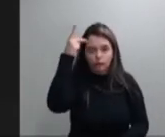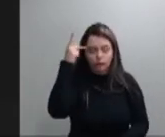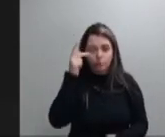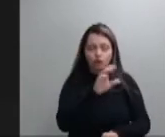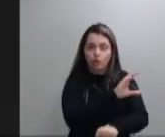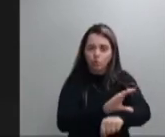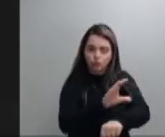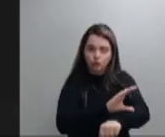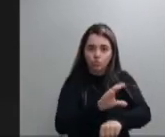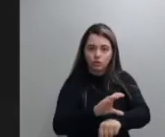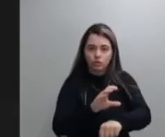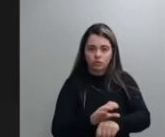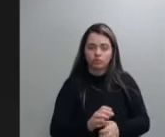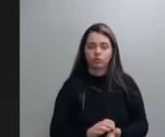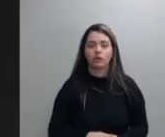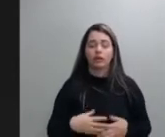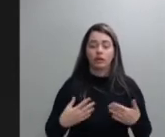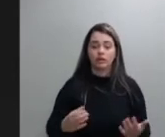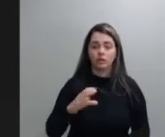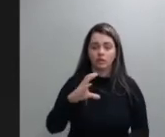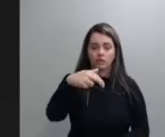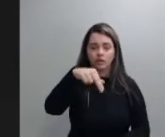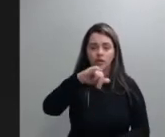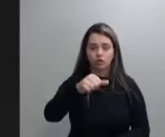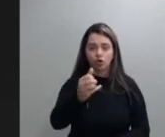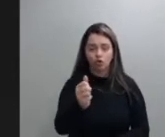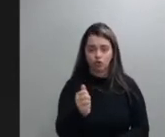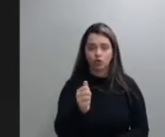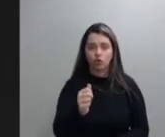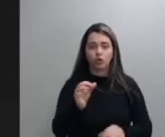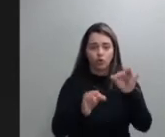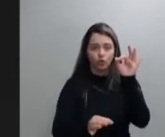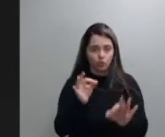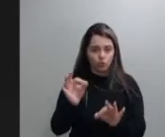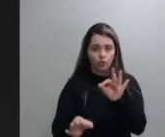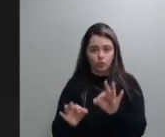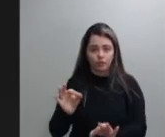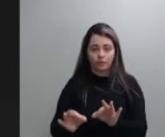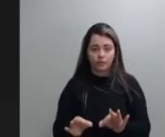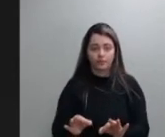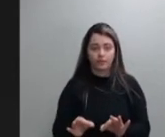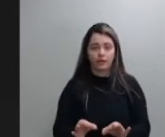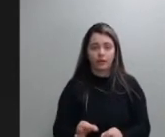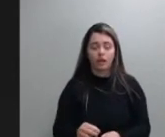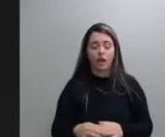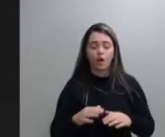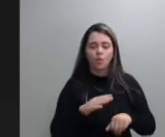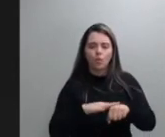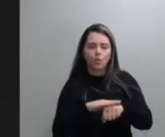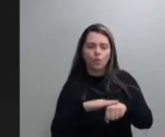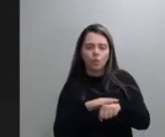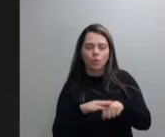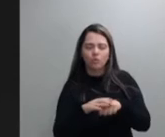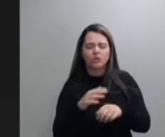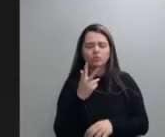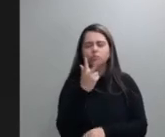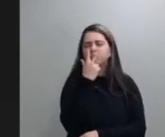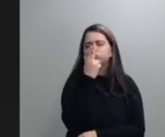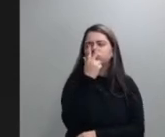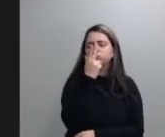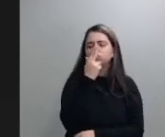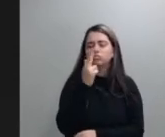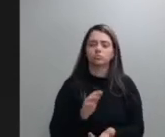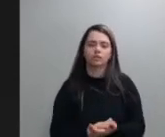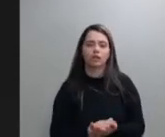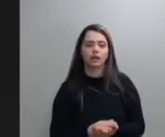efeito o CNJ e o Supremo Tribunal Federal a apreciarem controvérsia similar a versada nestes autos conforme